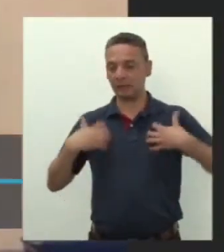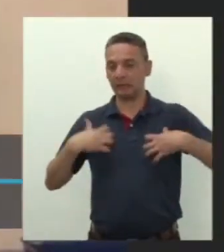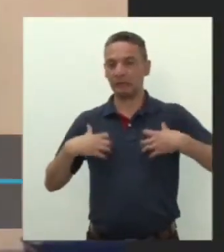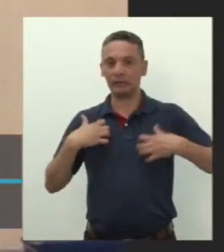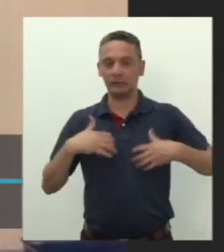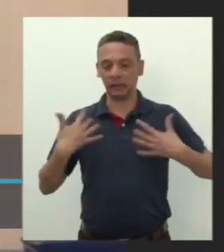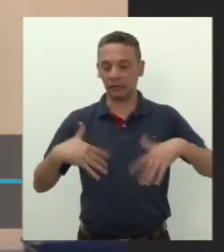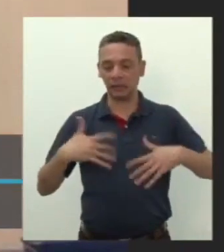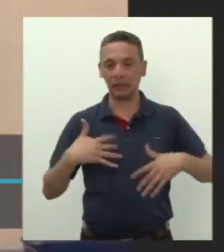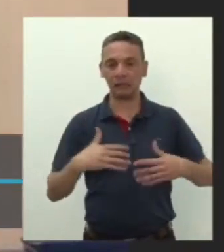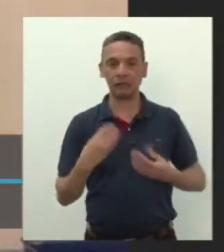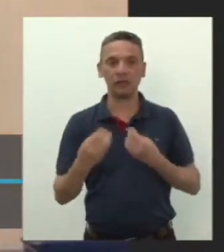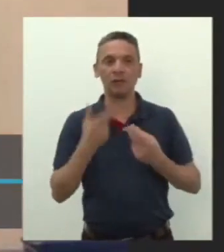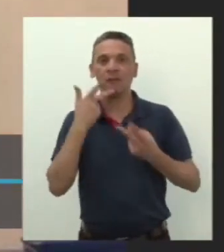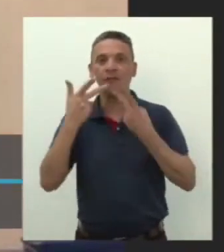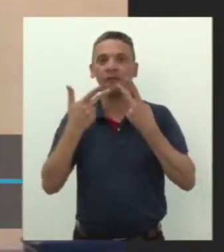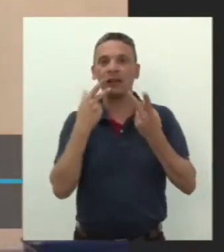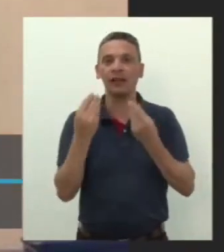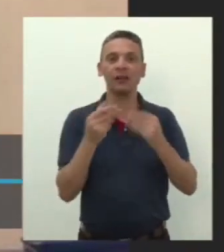confesso.